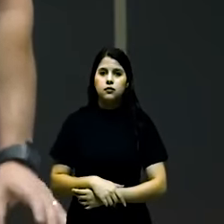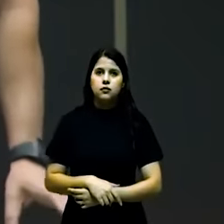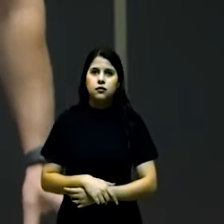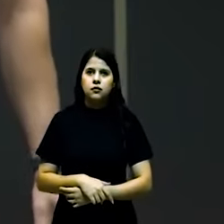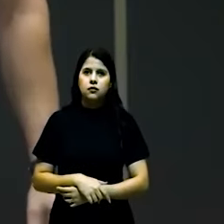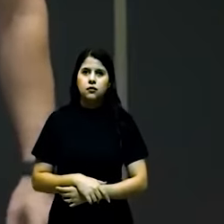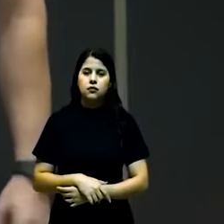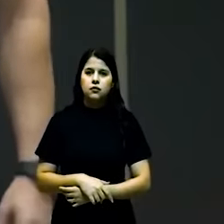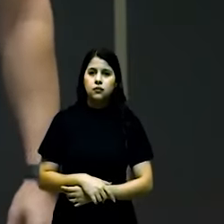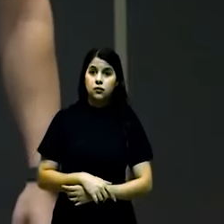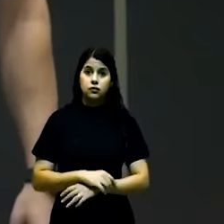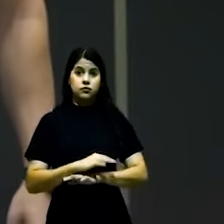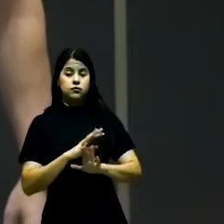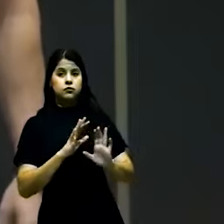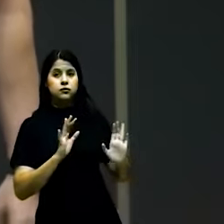Dei uma de migué.